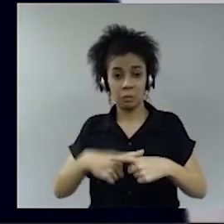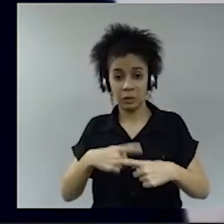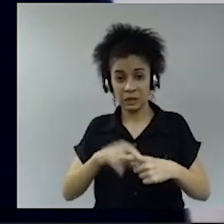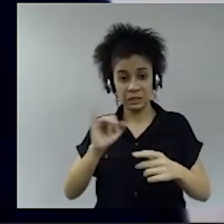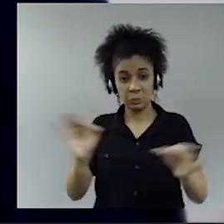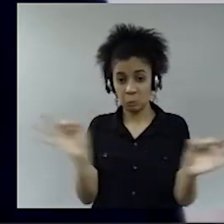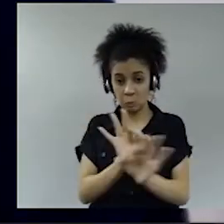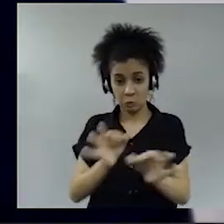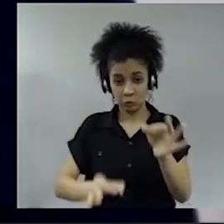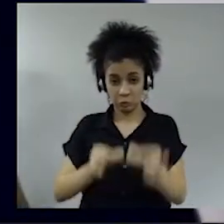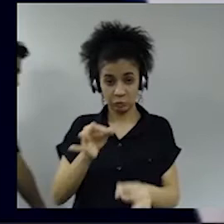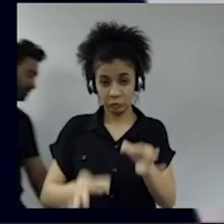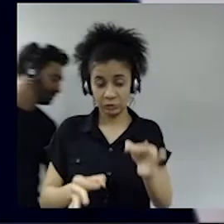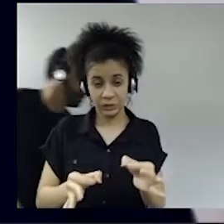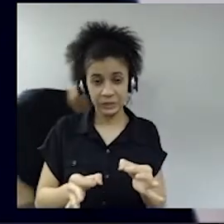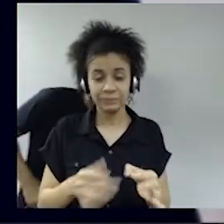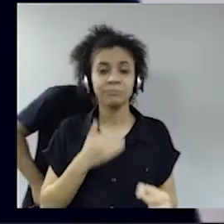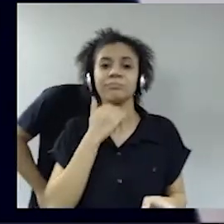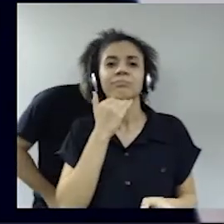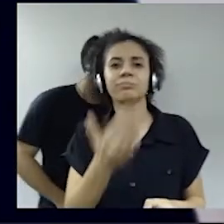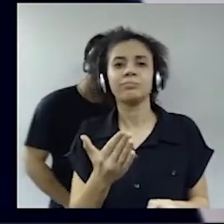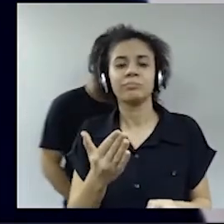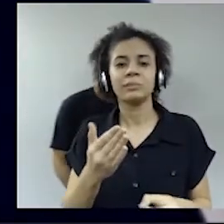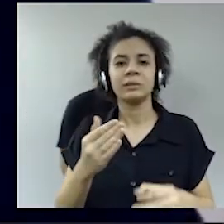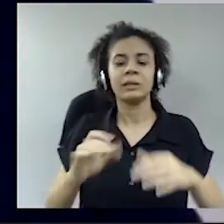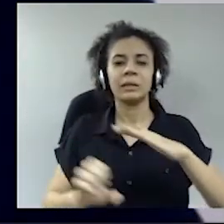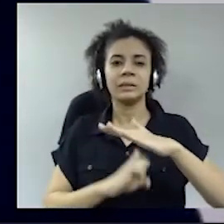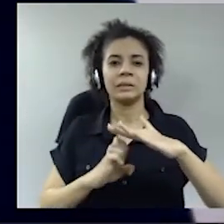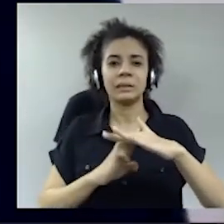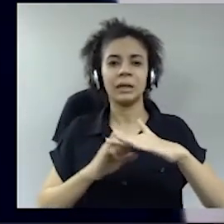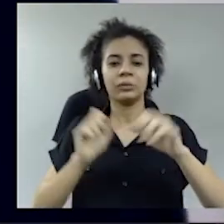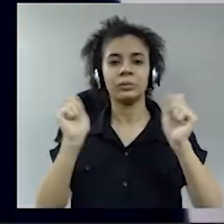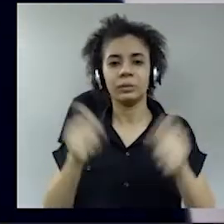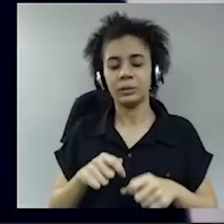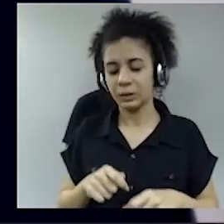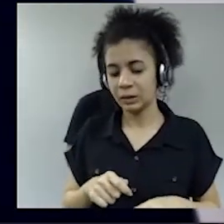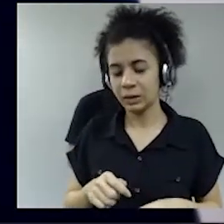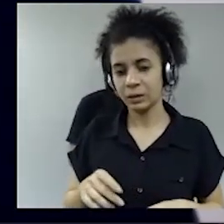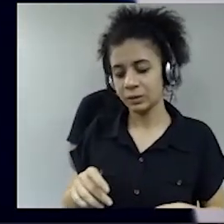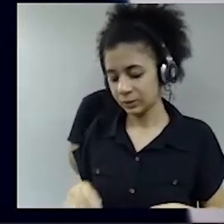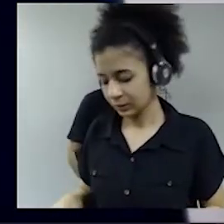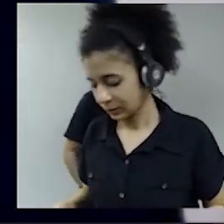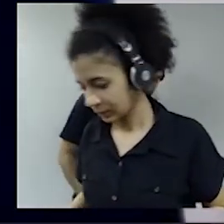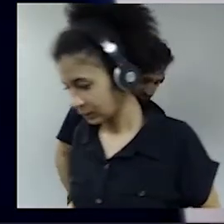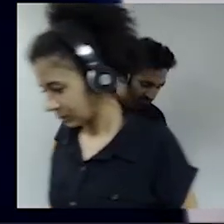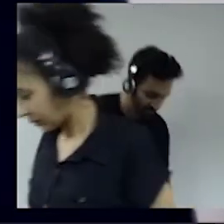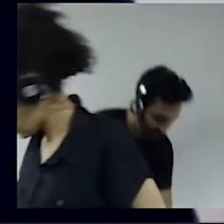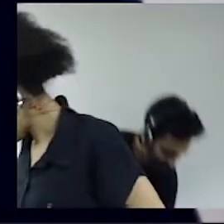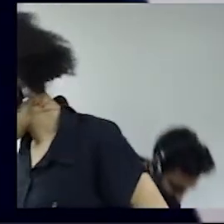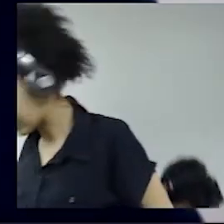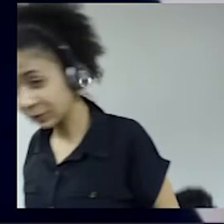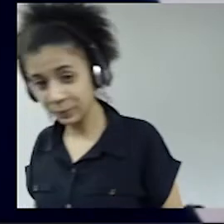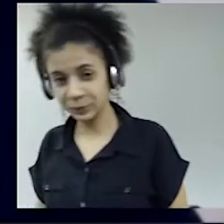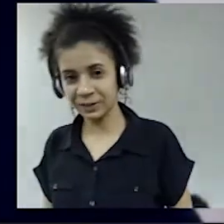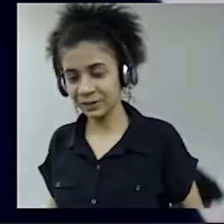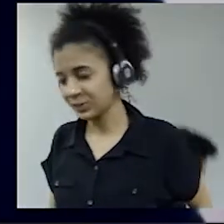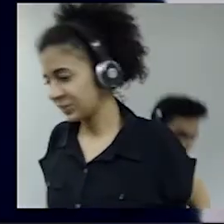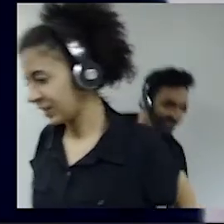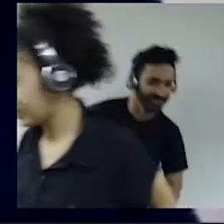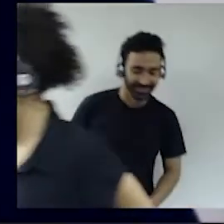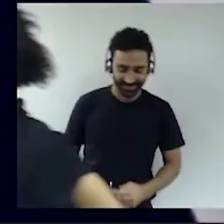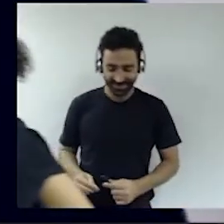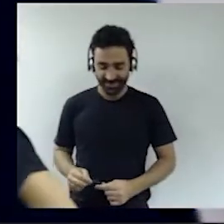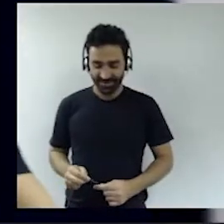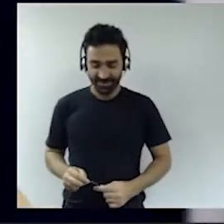justiça efetiva não há Estado democrático de direito, nem civilização diga desse nome. Muito